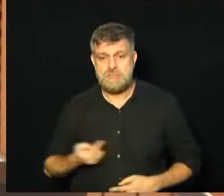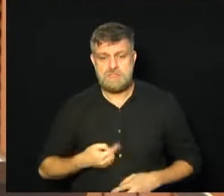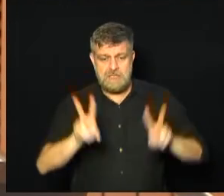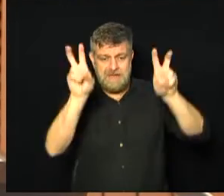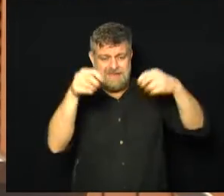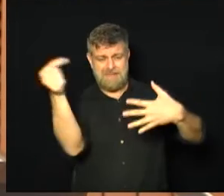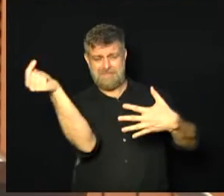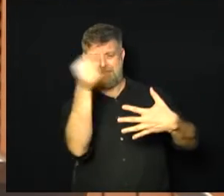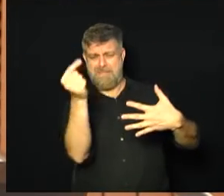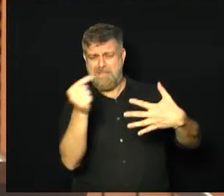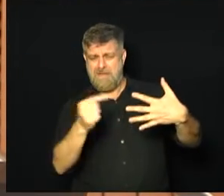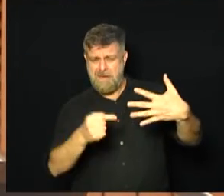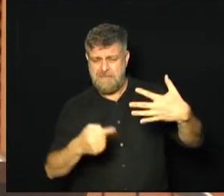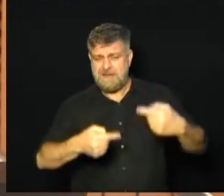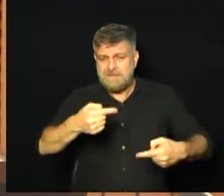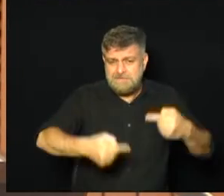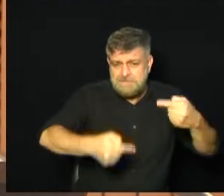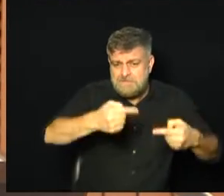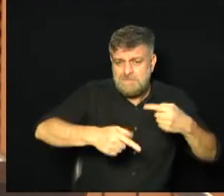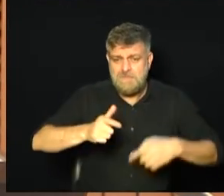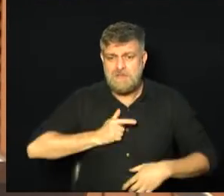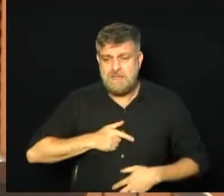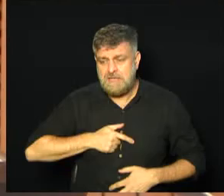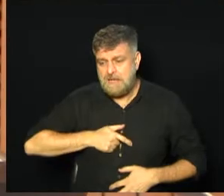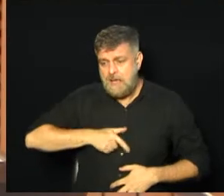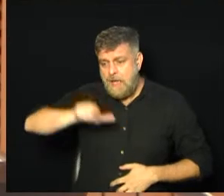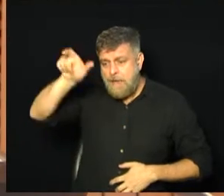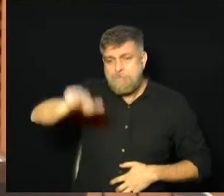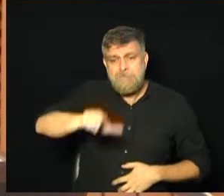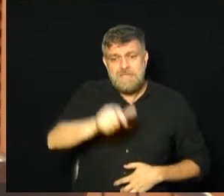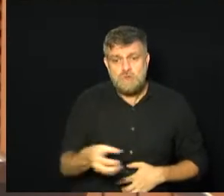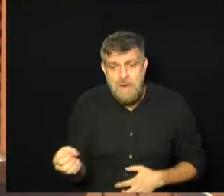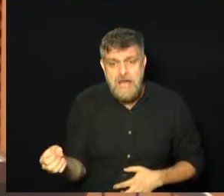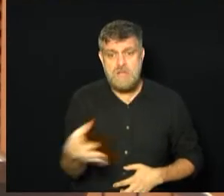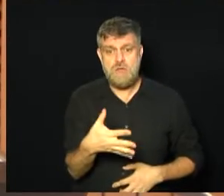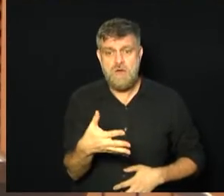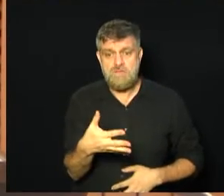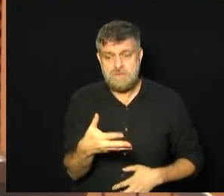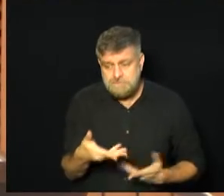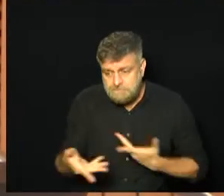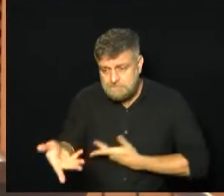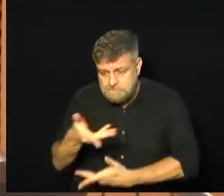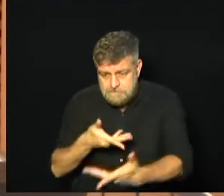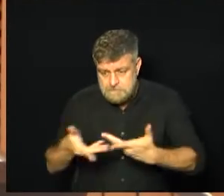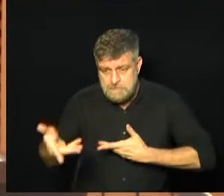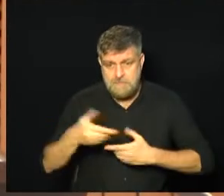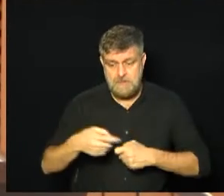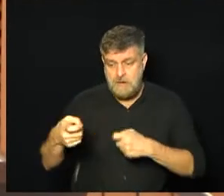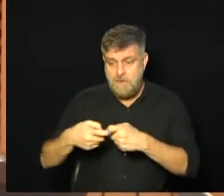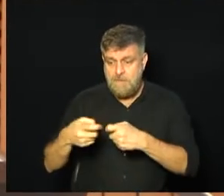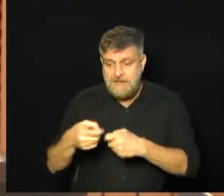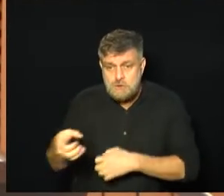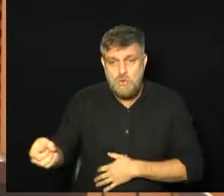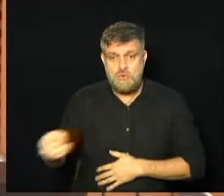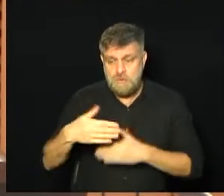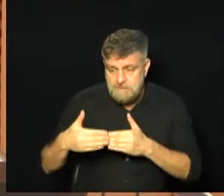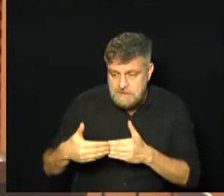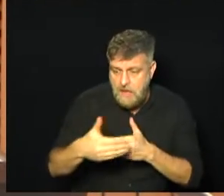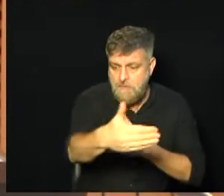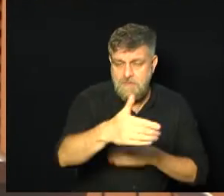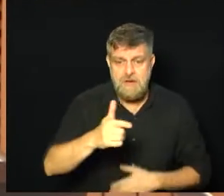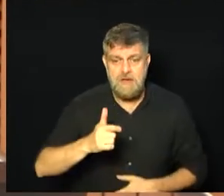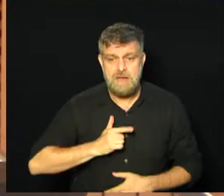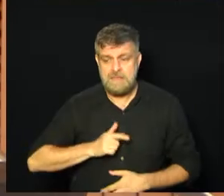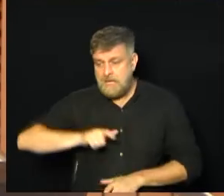questões. Né? E a gente tem muita gente nova, e nós temos que discutir essas coisas com as pessoas que estão chegando. Tem muita gente hoje que chegou e